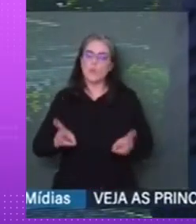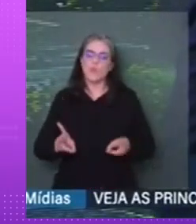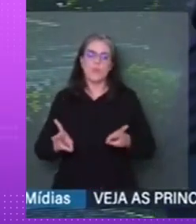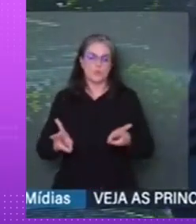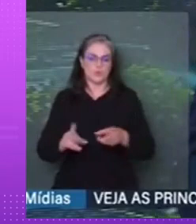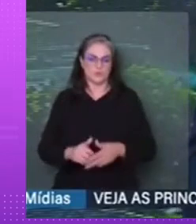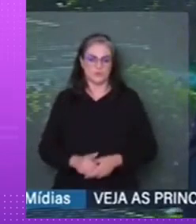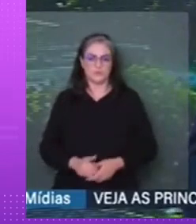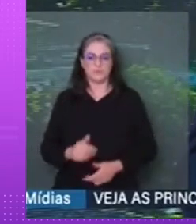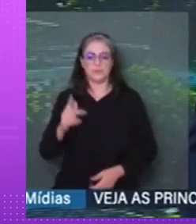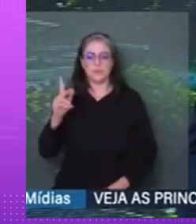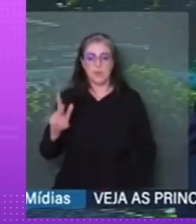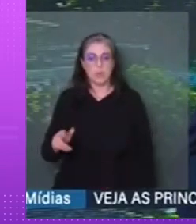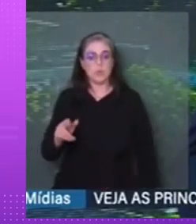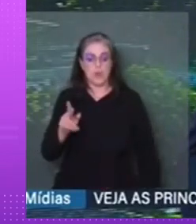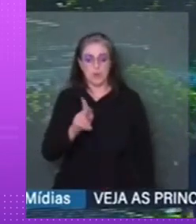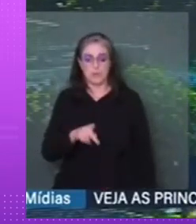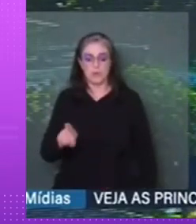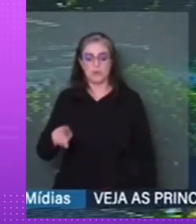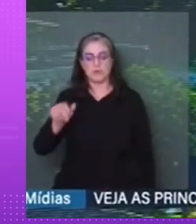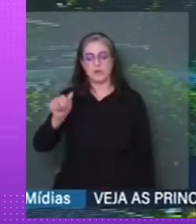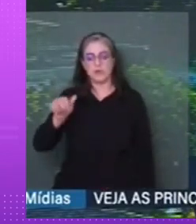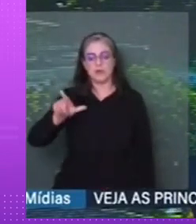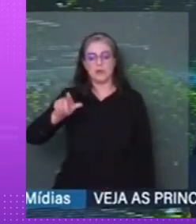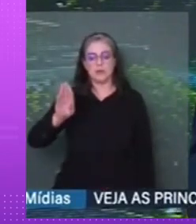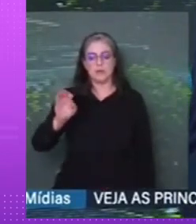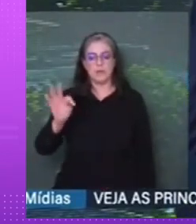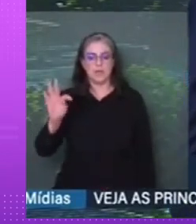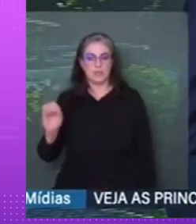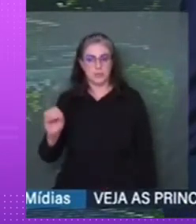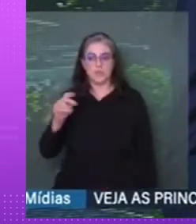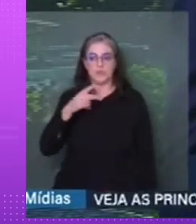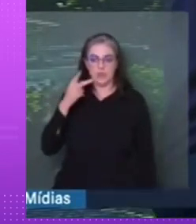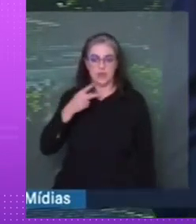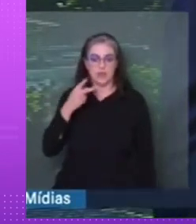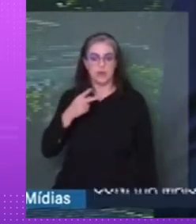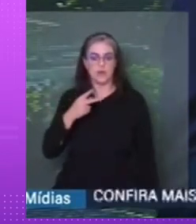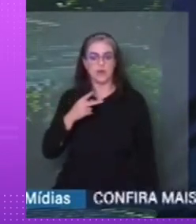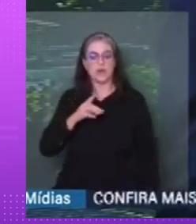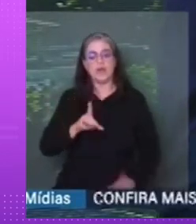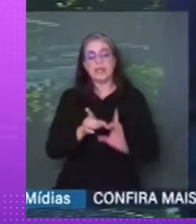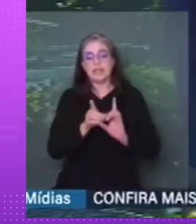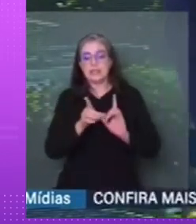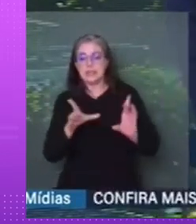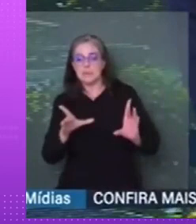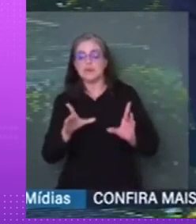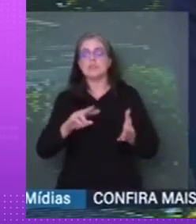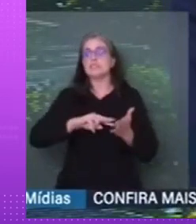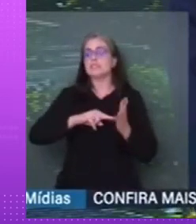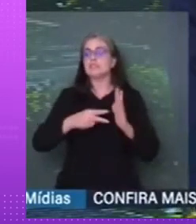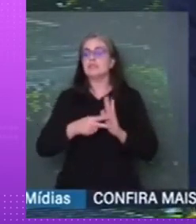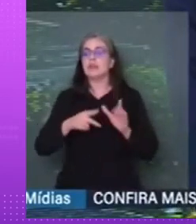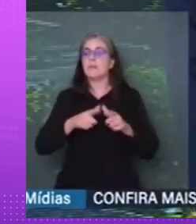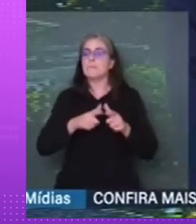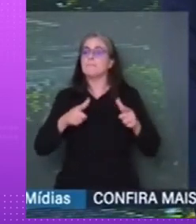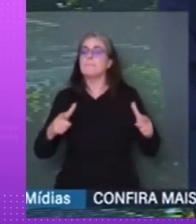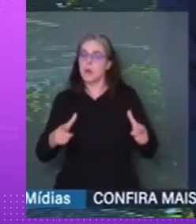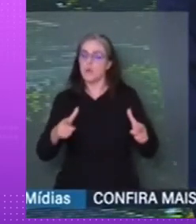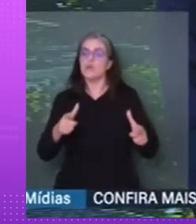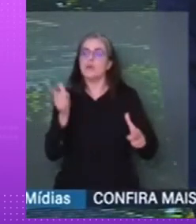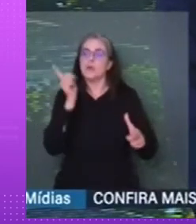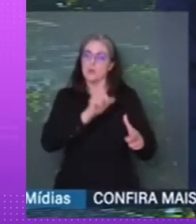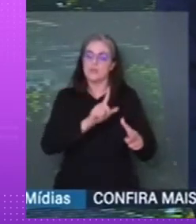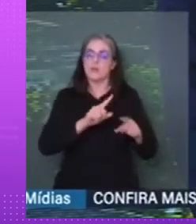está, com novidades que vêm, de repente, um ano depois, de associações criminosas que planejavam